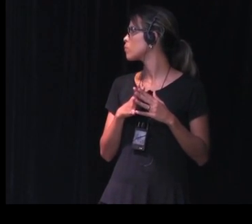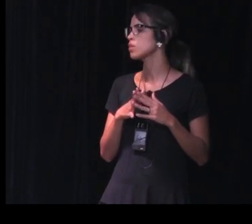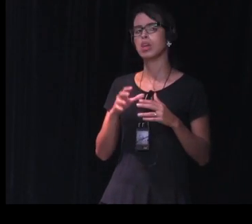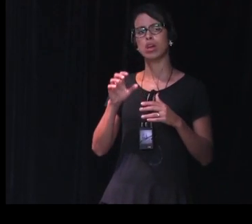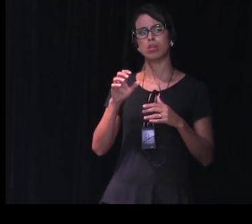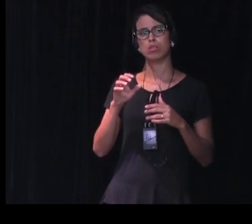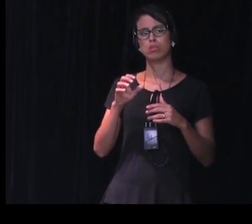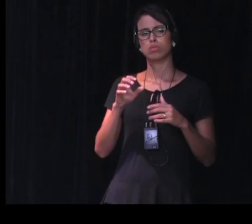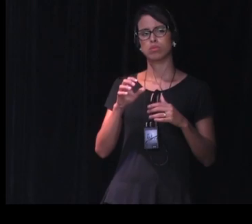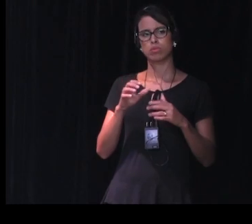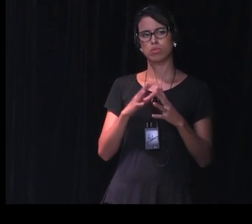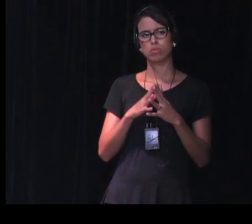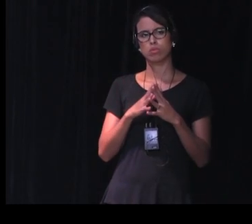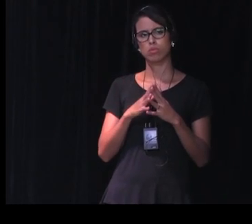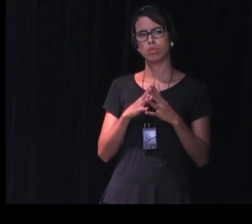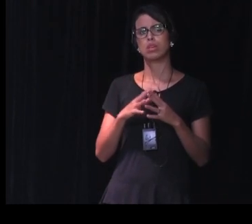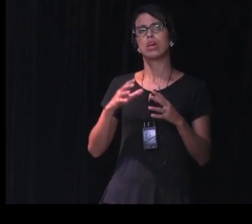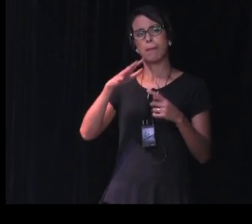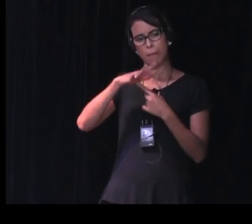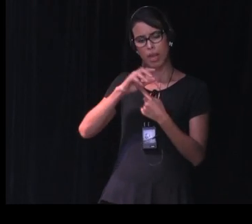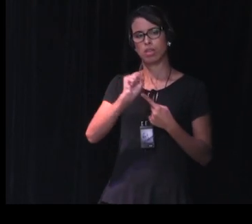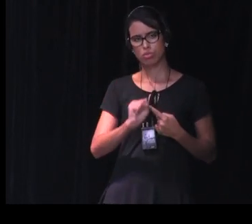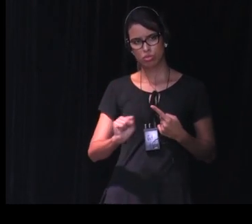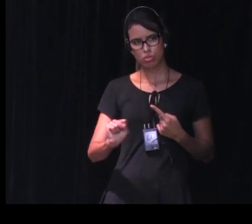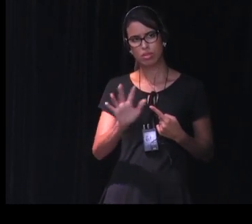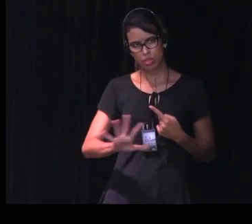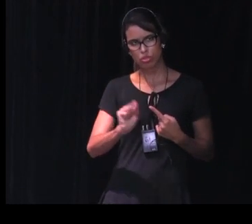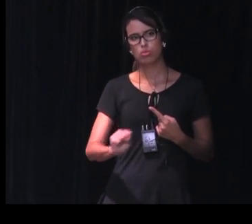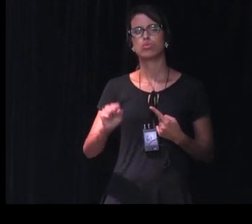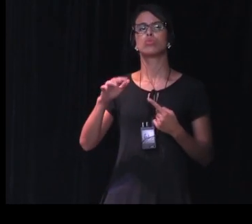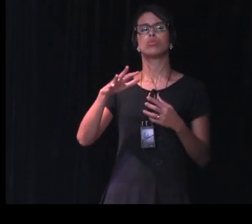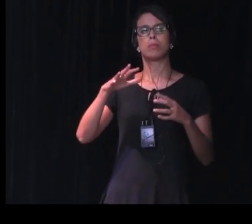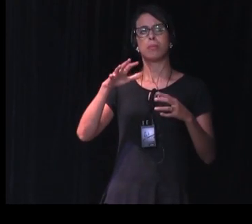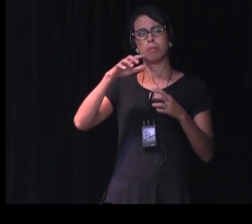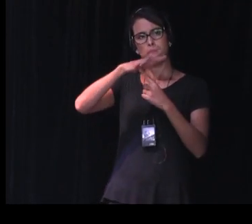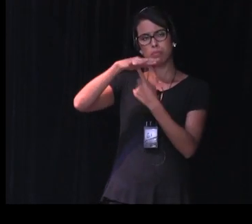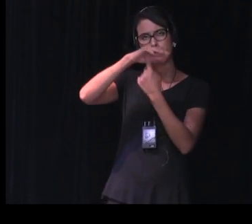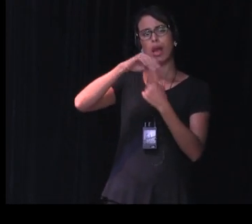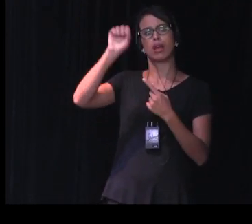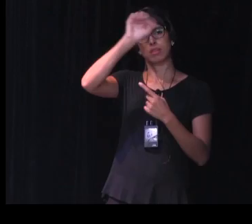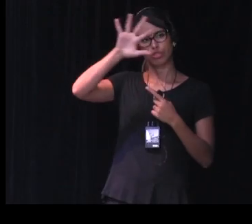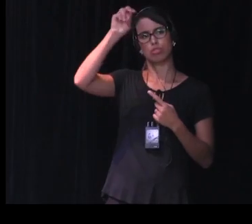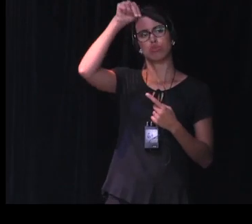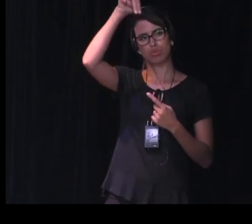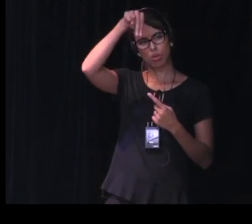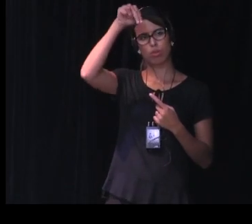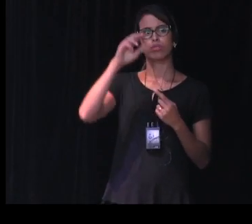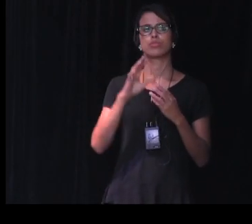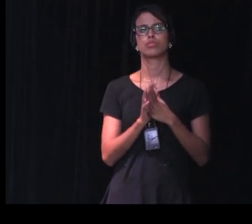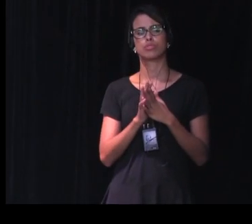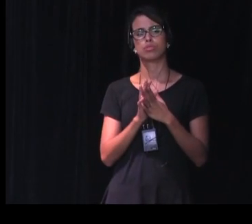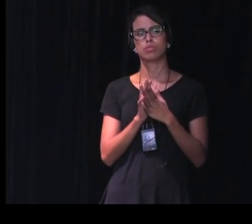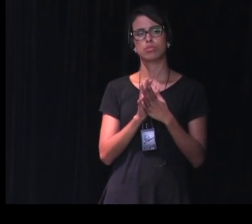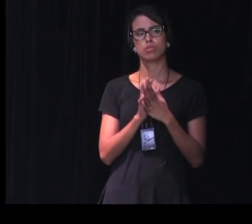um e do lado norte, lá dos cemitérios, tem outro. E também se vê o cerro, o